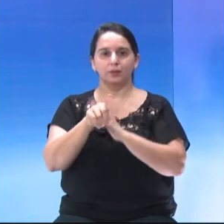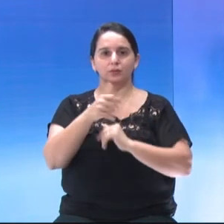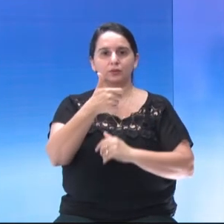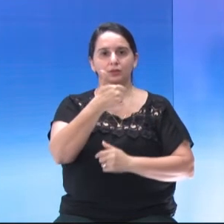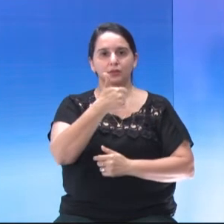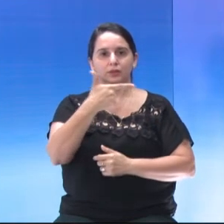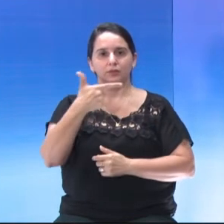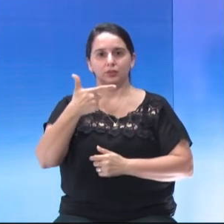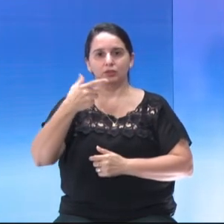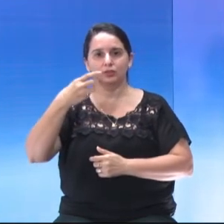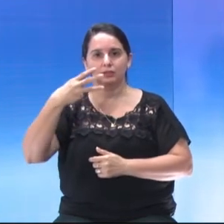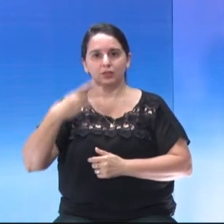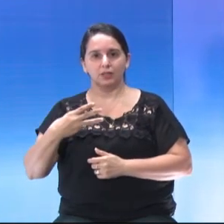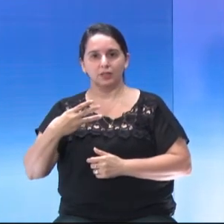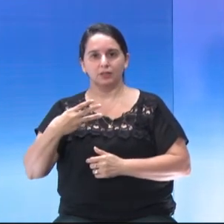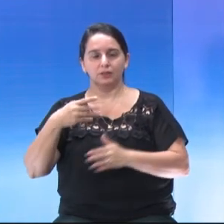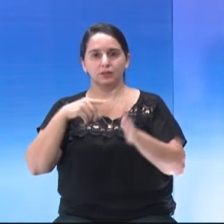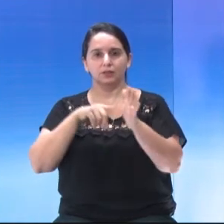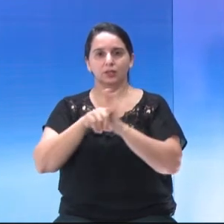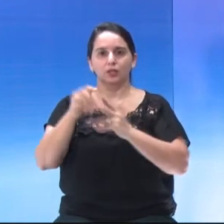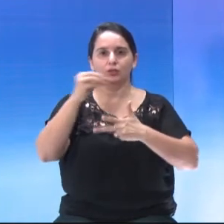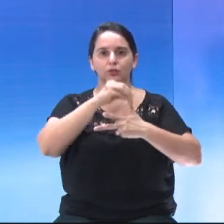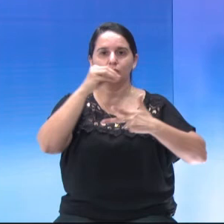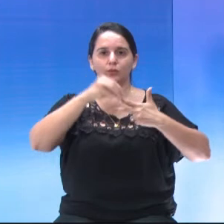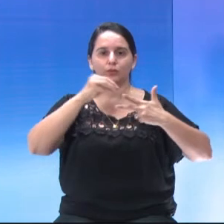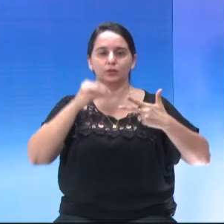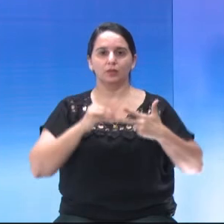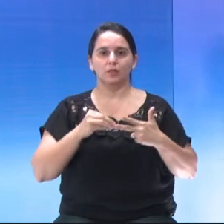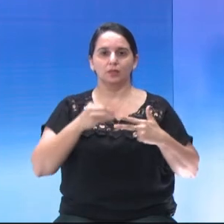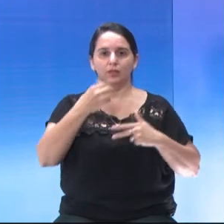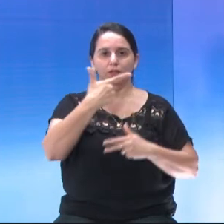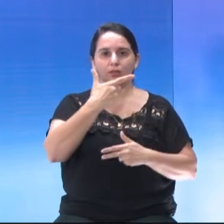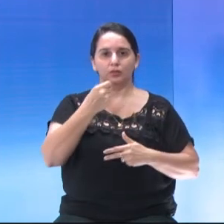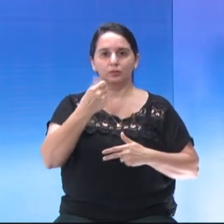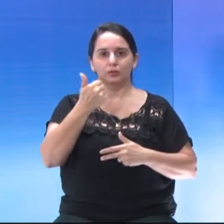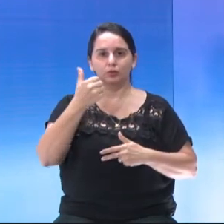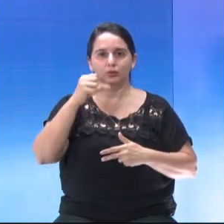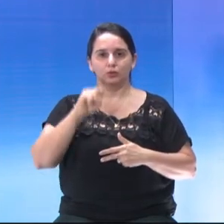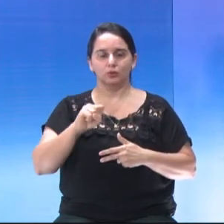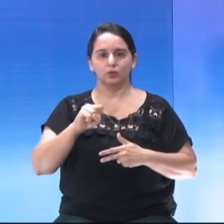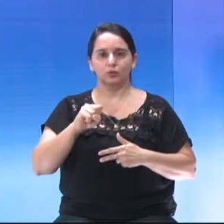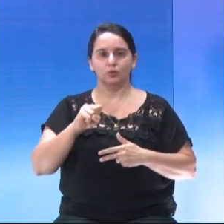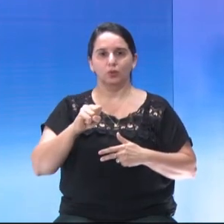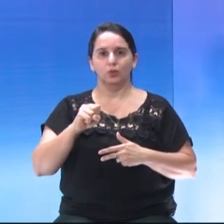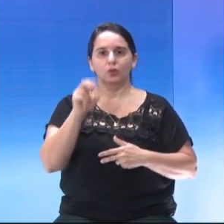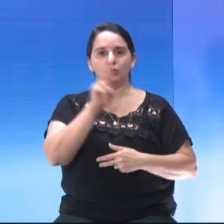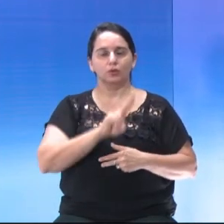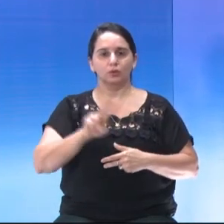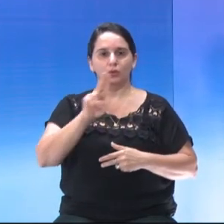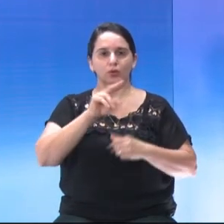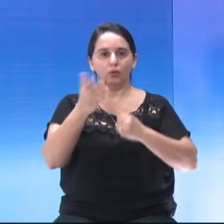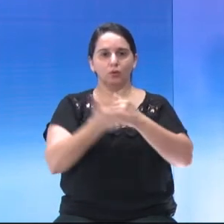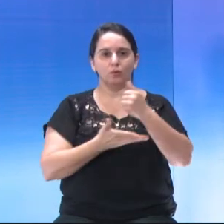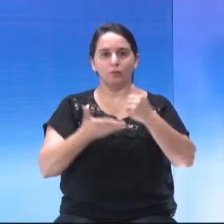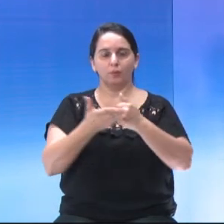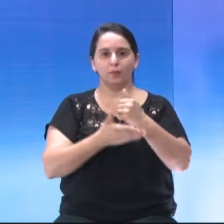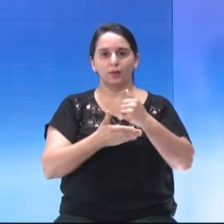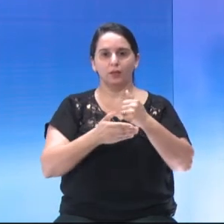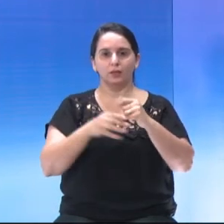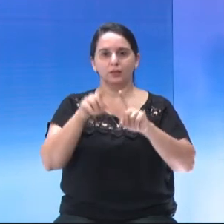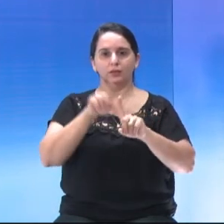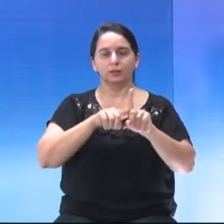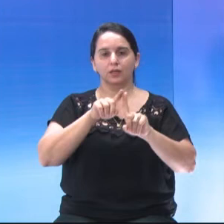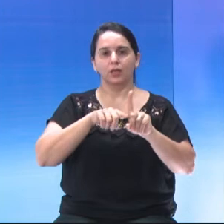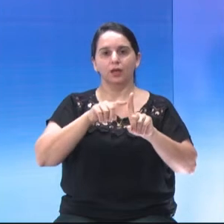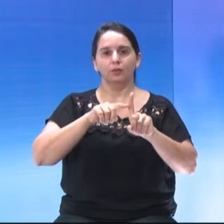questão 123 do Enem 2018, que usa a termoquímica como base. Então vamos